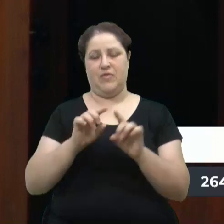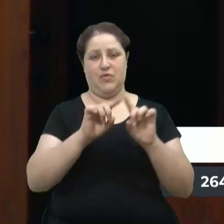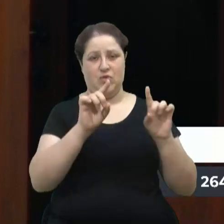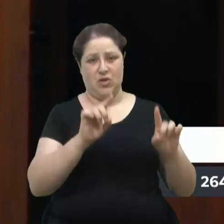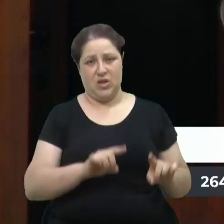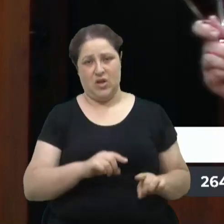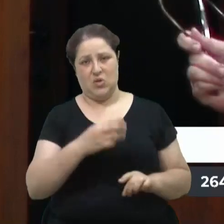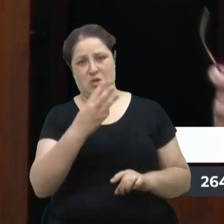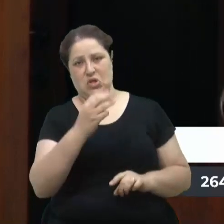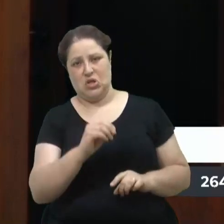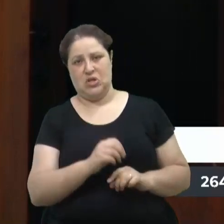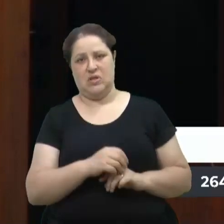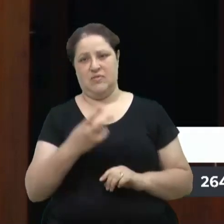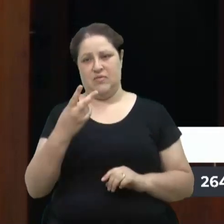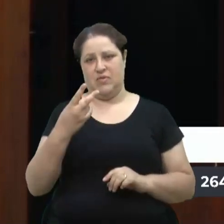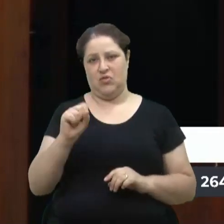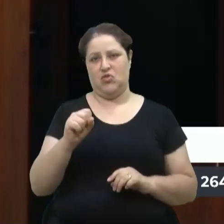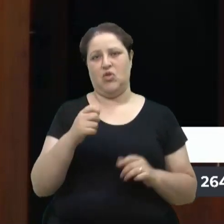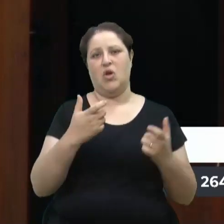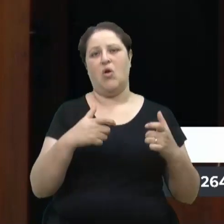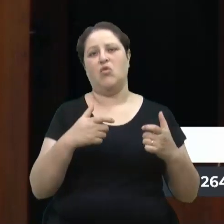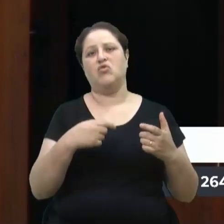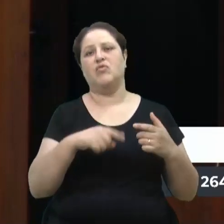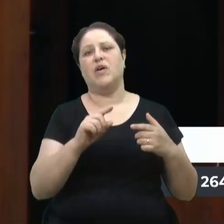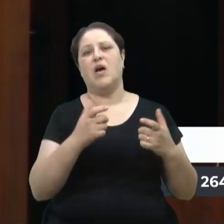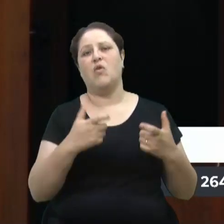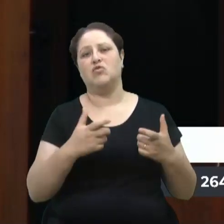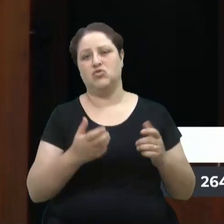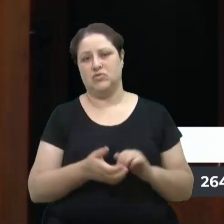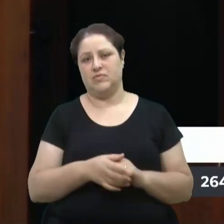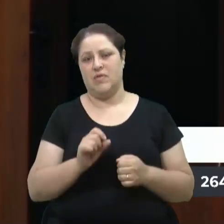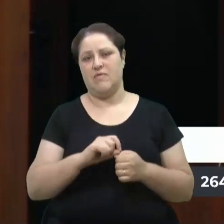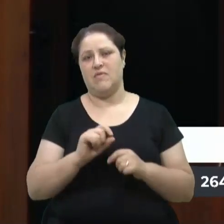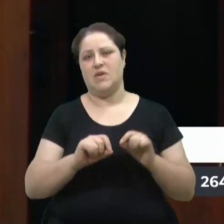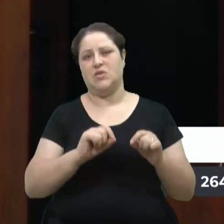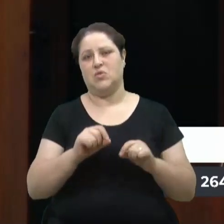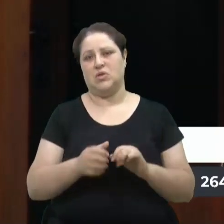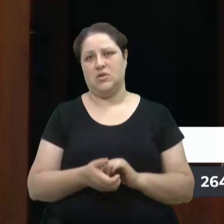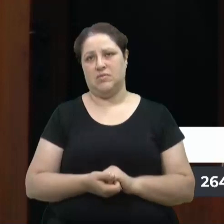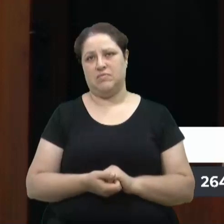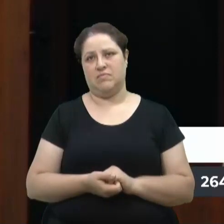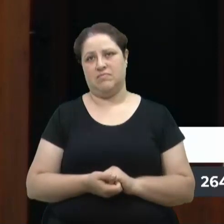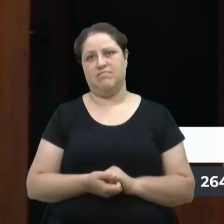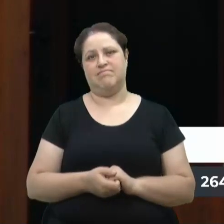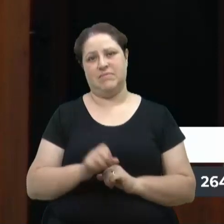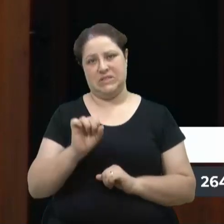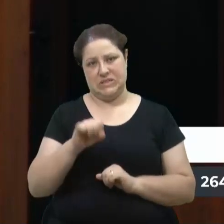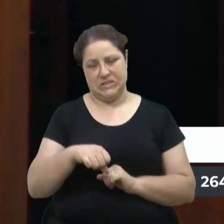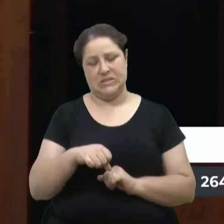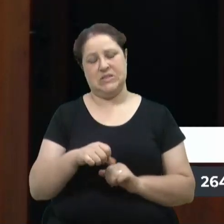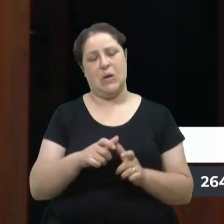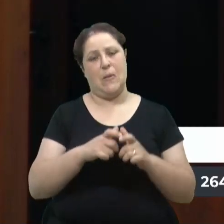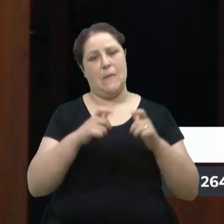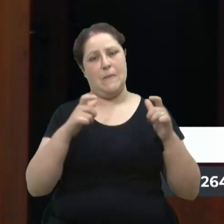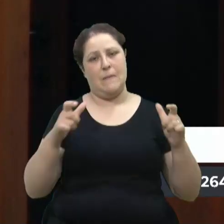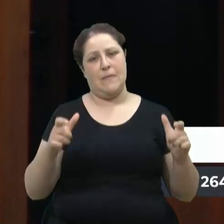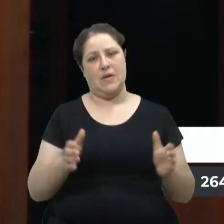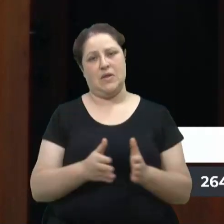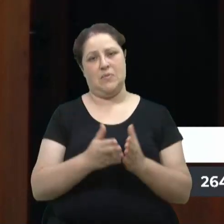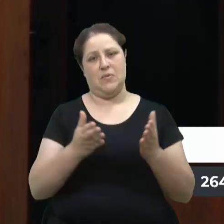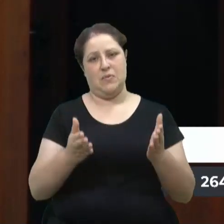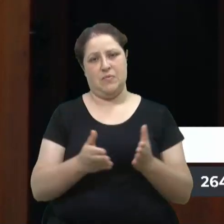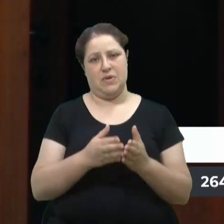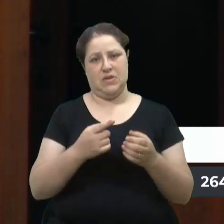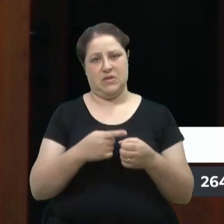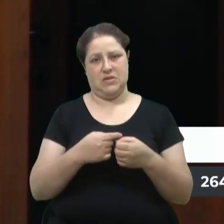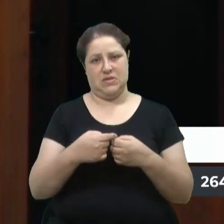28, aqueles outros vão para onde? Vão fazer o quê? E aí sim aumenta a pobreza na nossa cidade. Então,